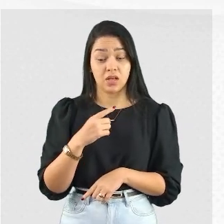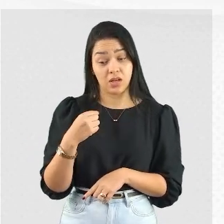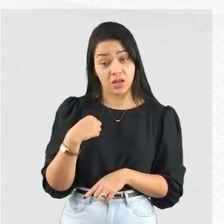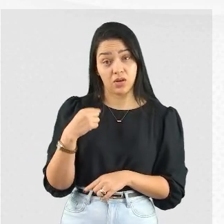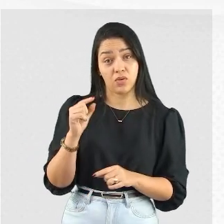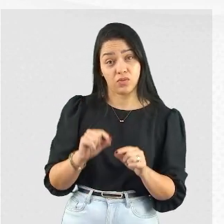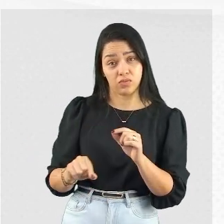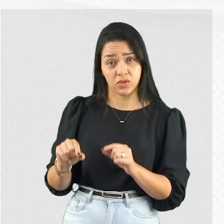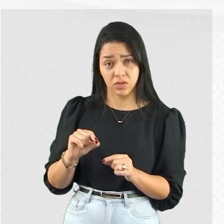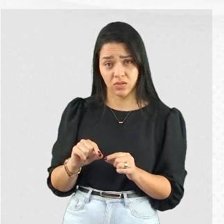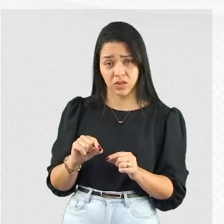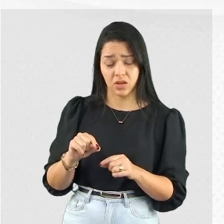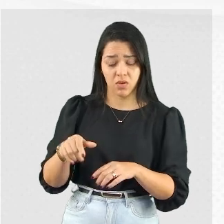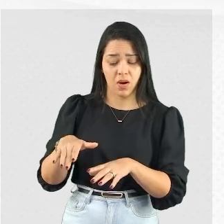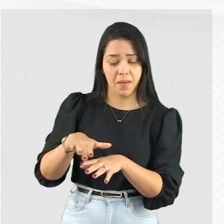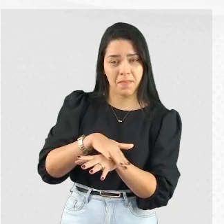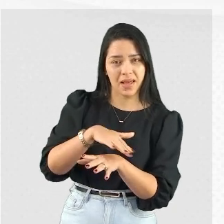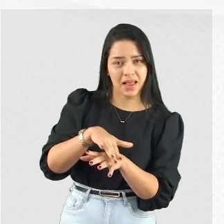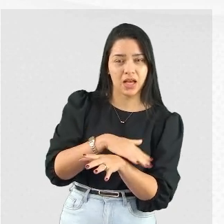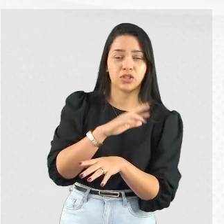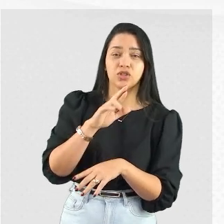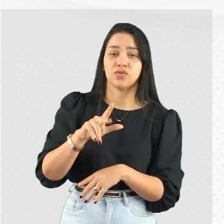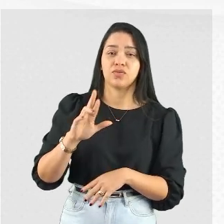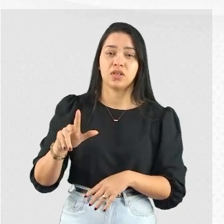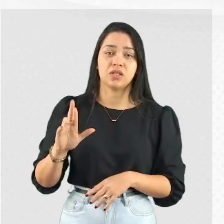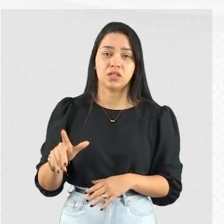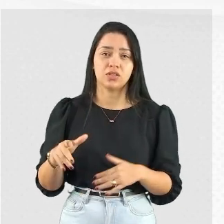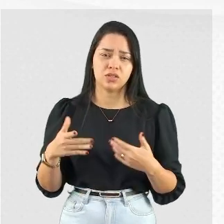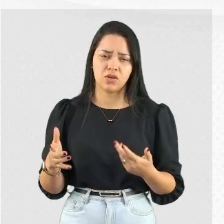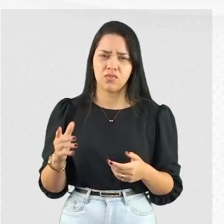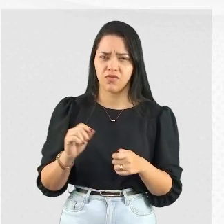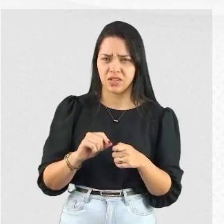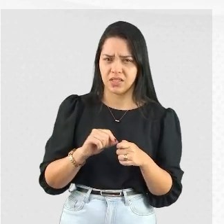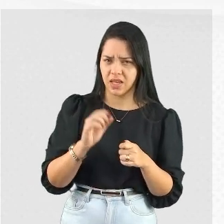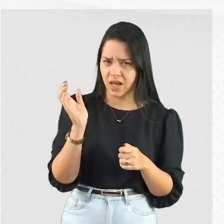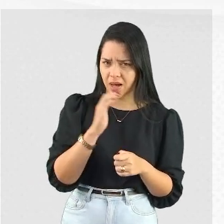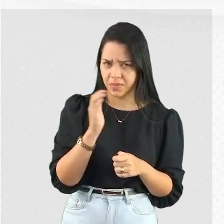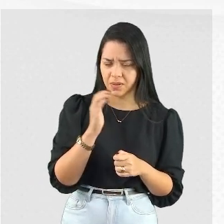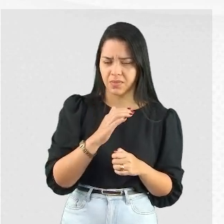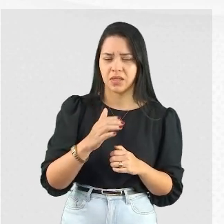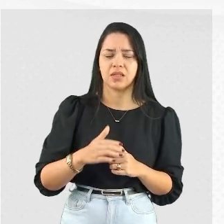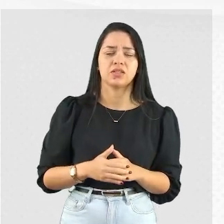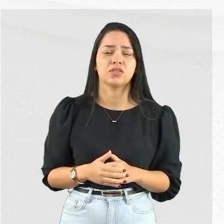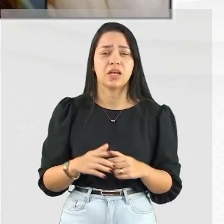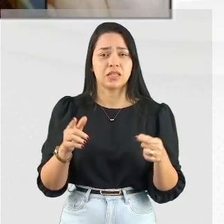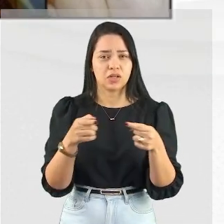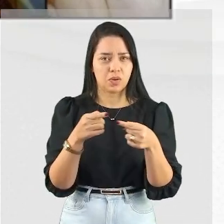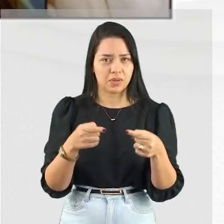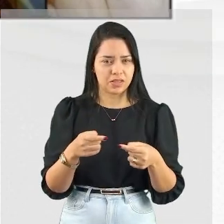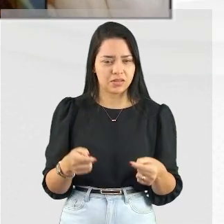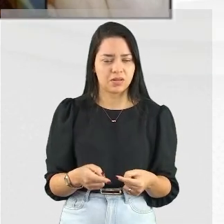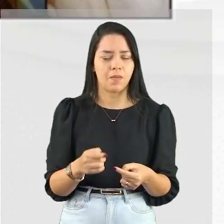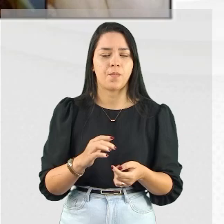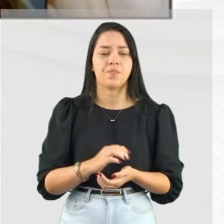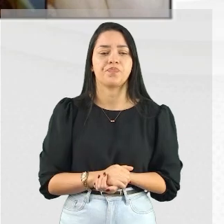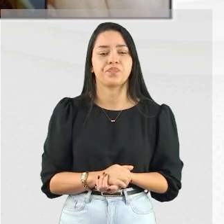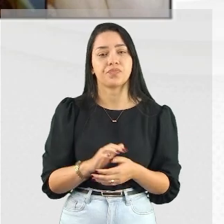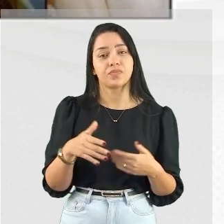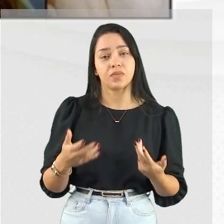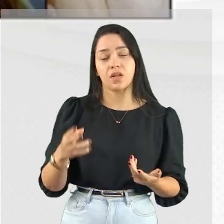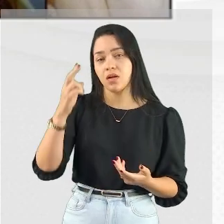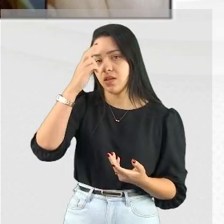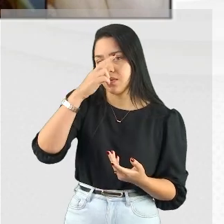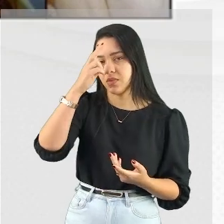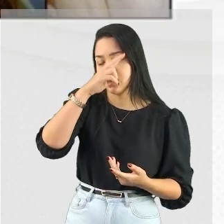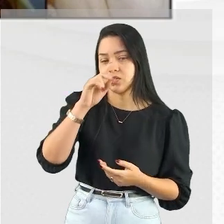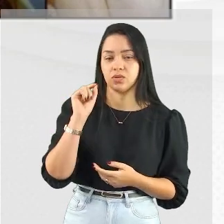gerar periquitos com a pelagem diferente. Então, bora fazer rapidamente aqui, pessoal, essa combinação. Então, lembrando que eu tenho o